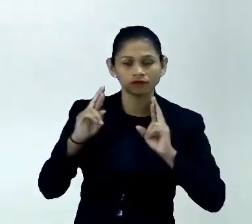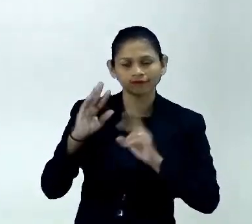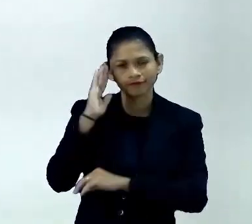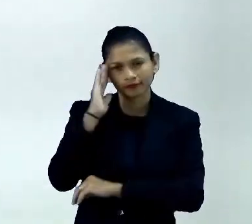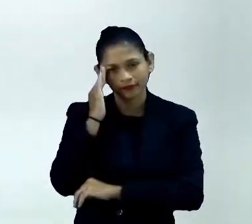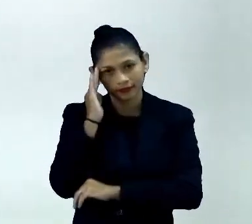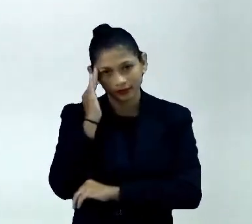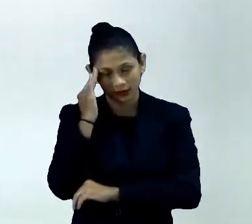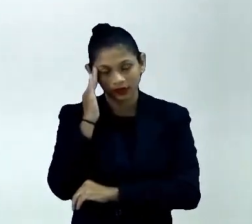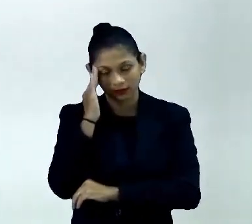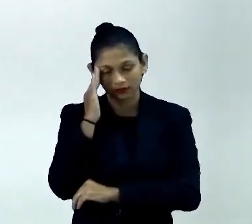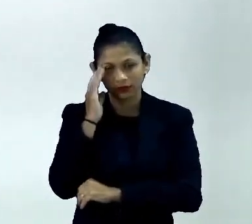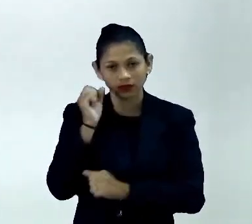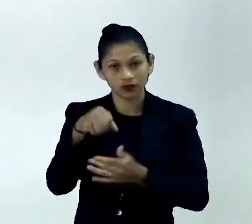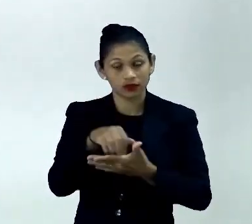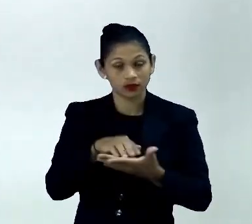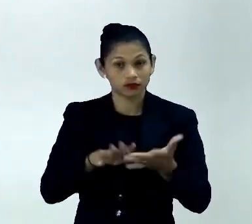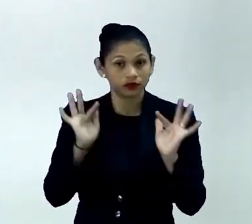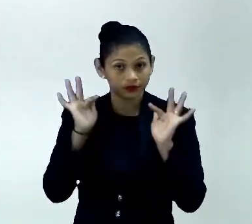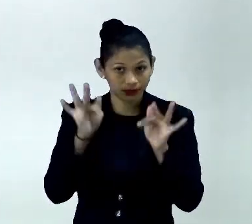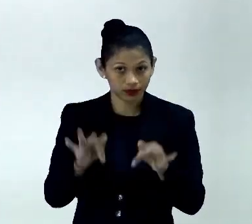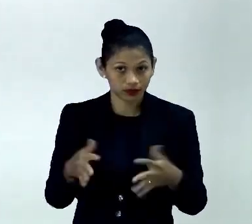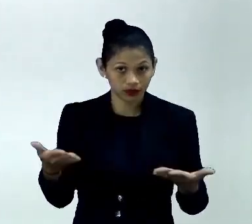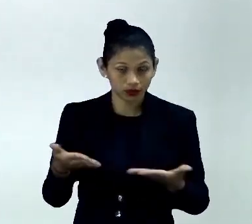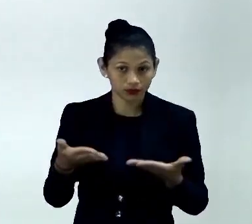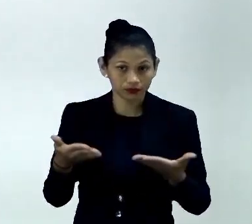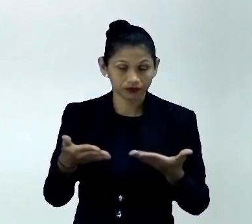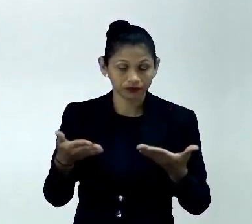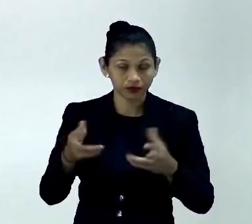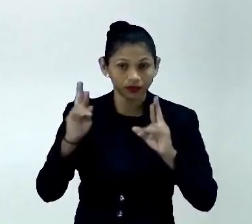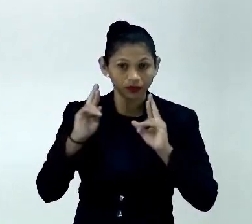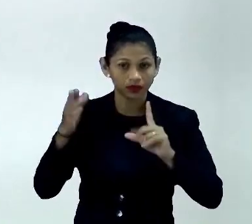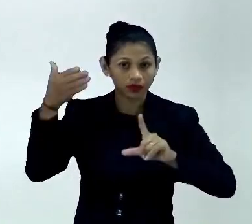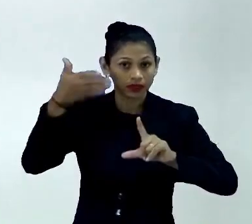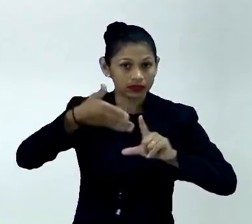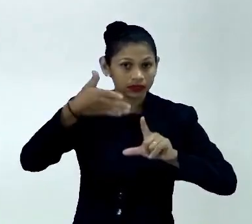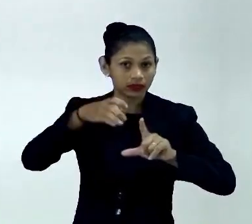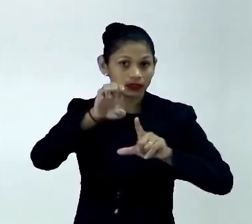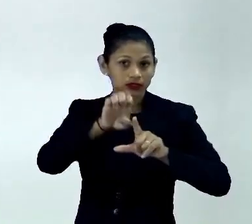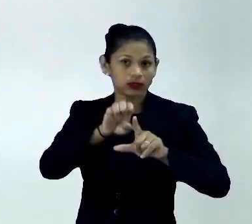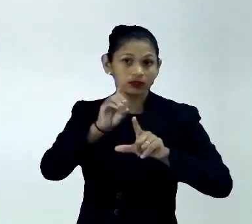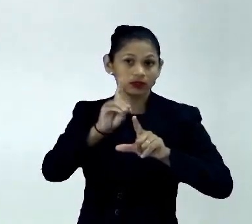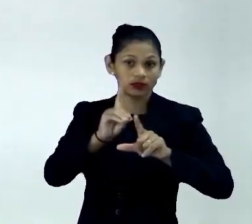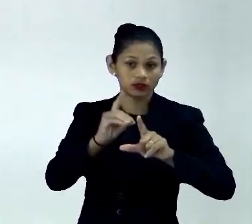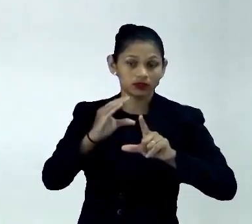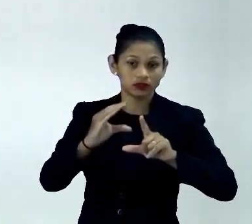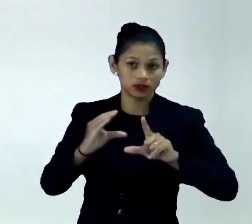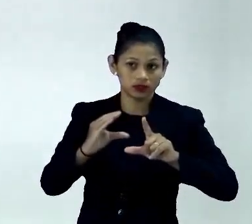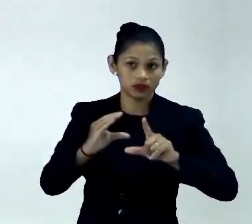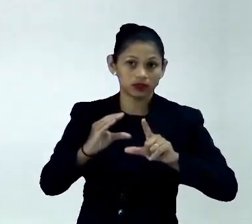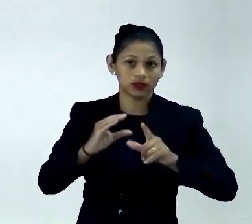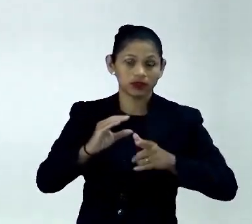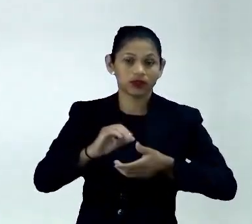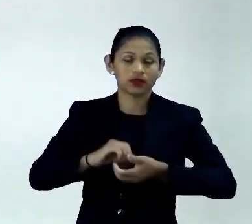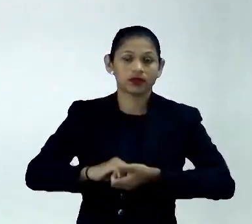tenha compreendido. As nossas atividades terminaram agora. Eu espero que você acesse a plataforma Eduque, que é que aparece aqui na